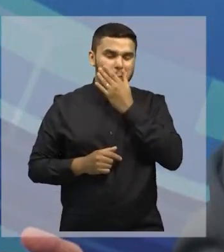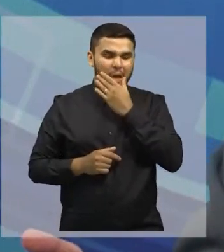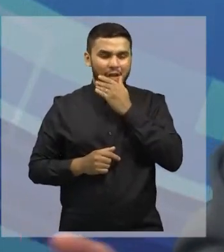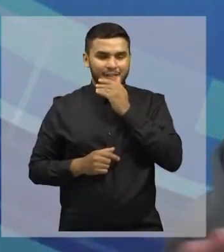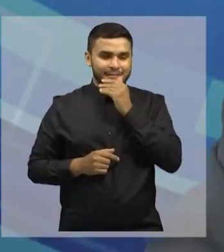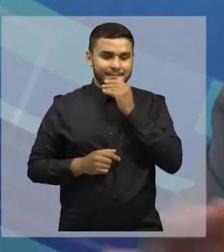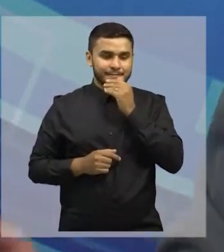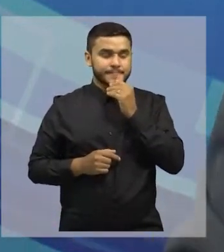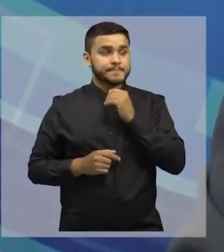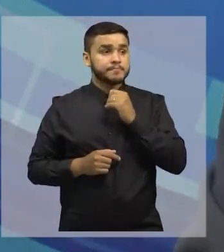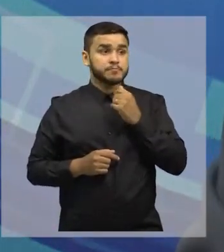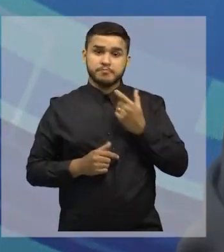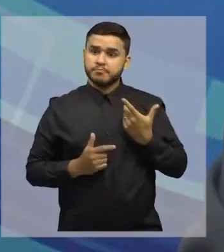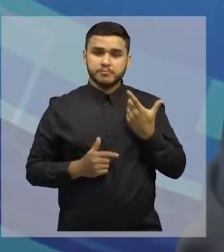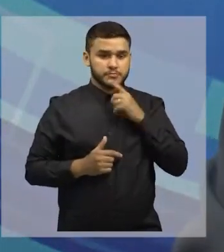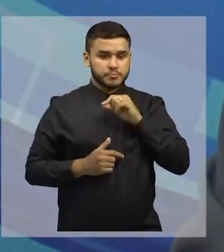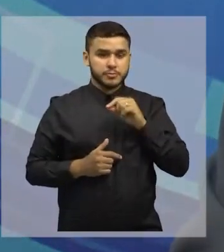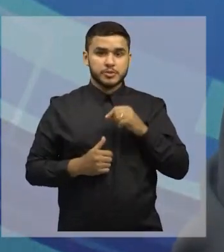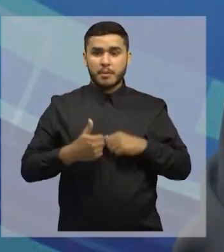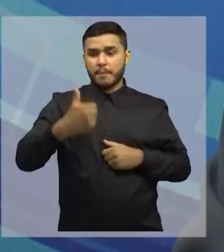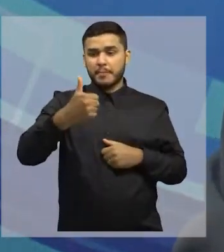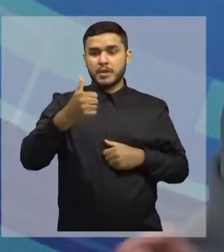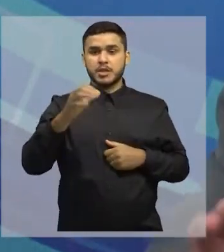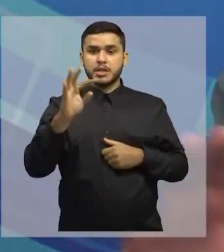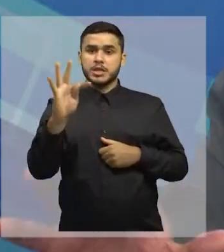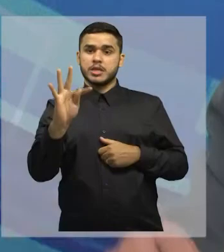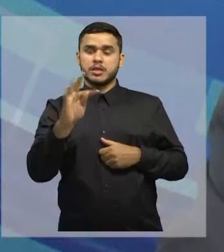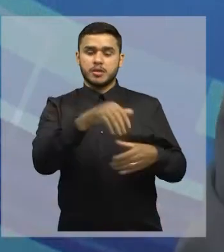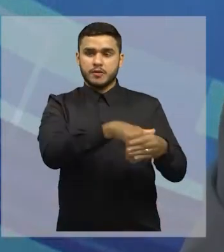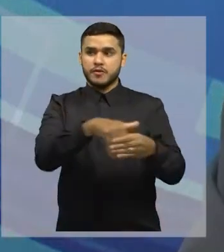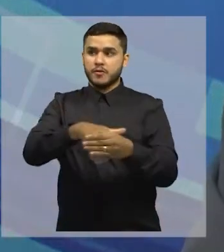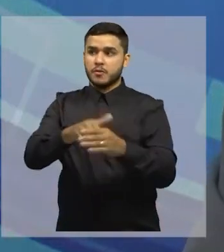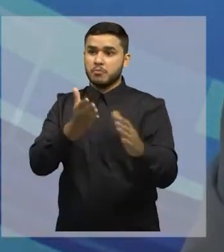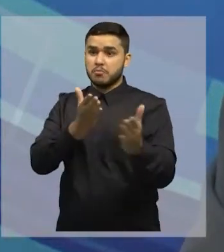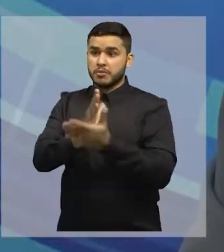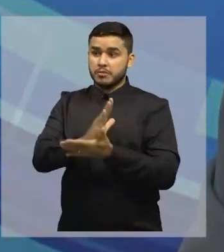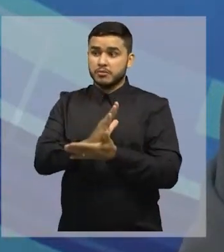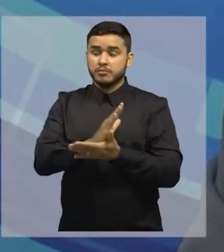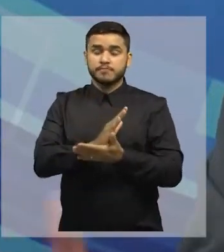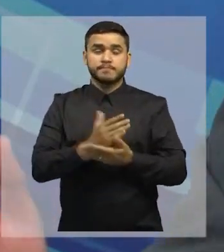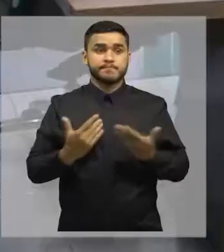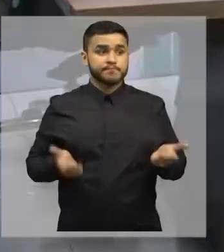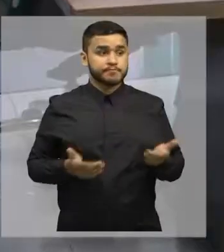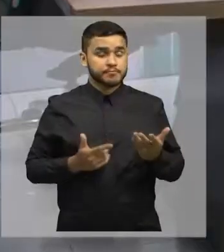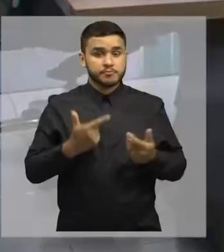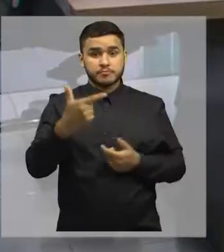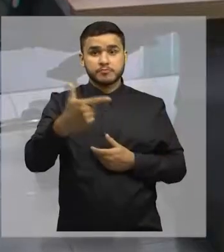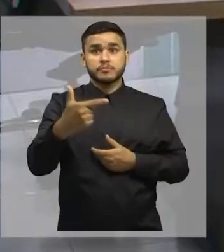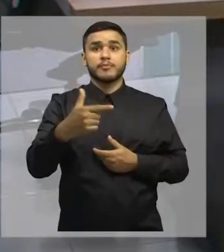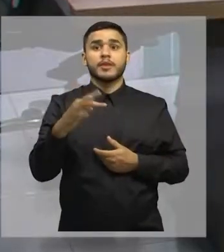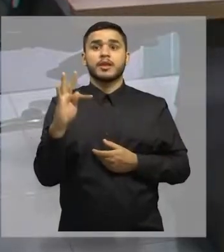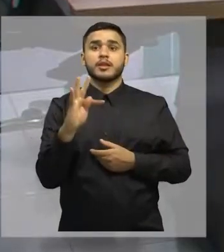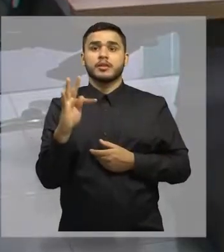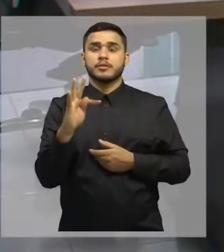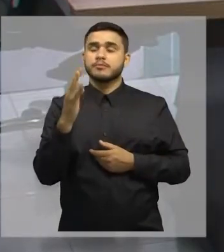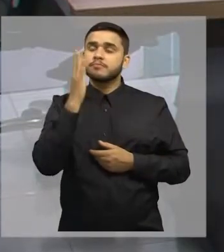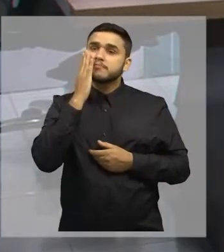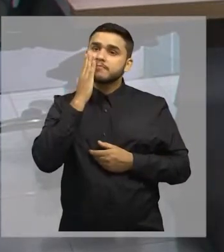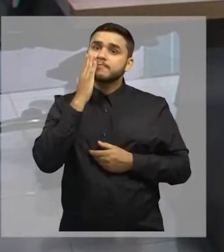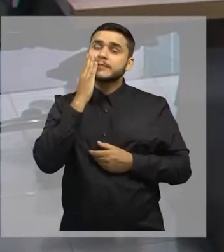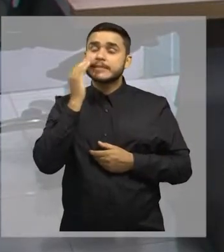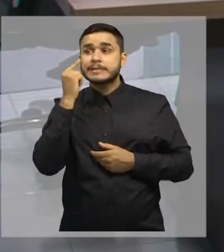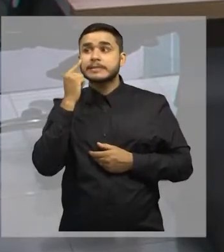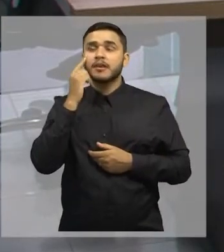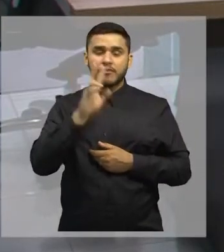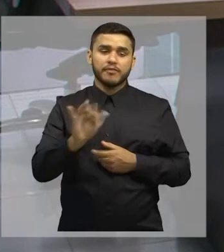turno. É eleição para segundo turno. Sim, né? sim. E dentro do que a gente tem aí, todos com capital eleitoral forte, é muito imprevisível, né? O